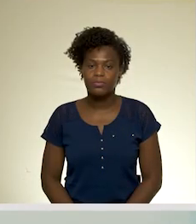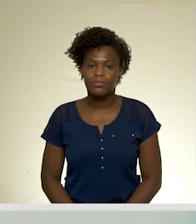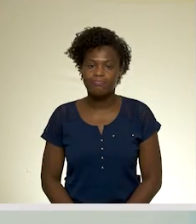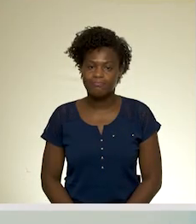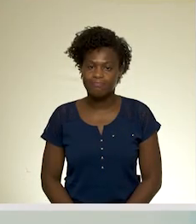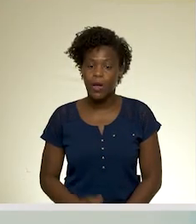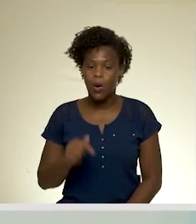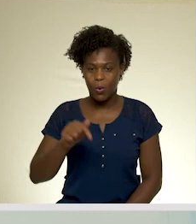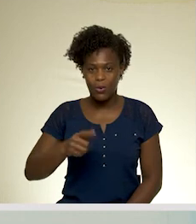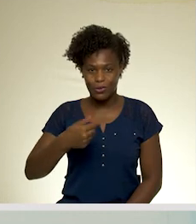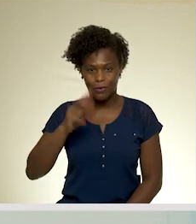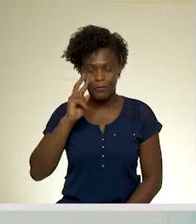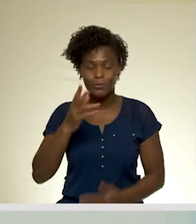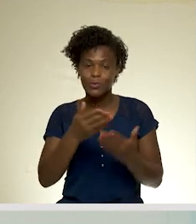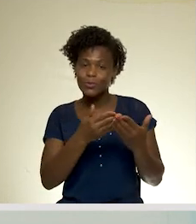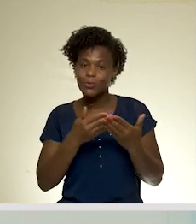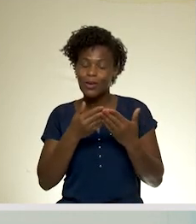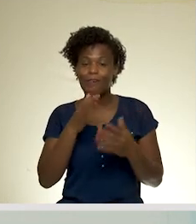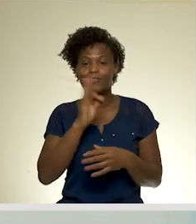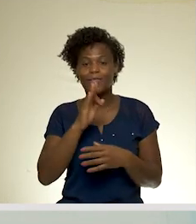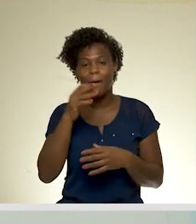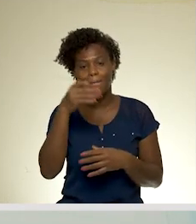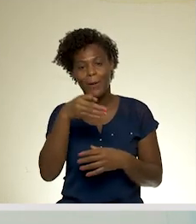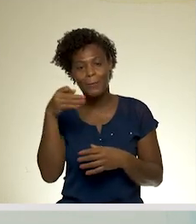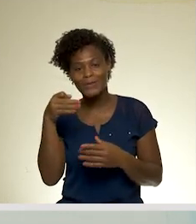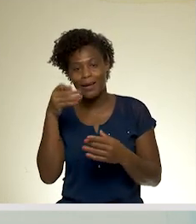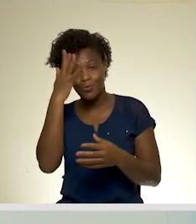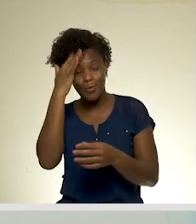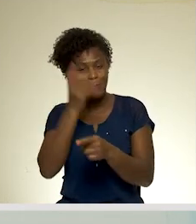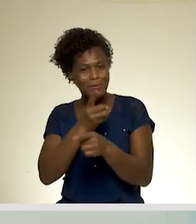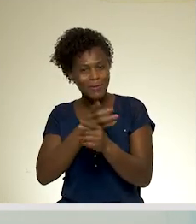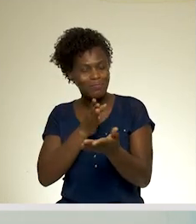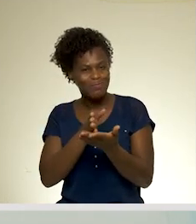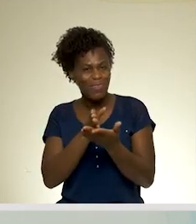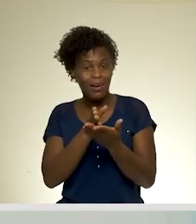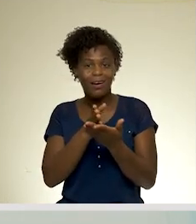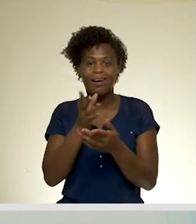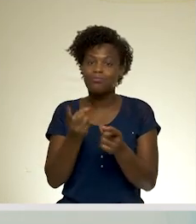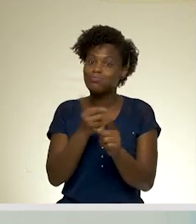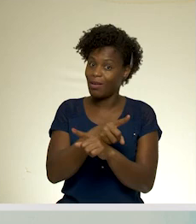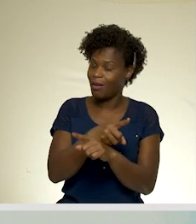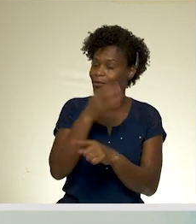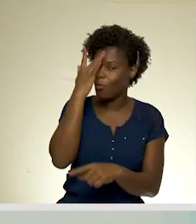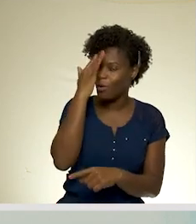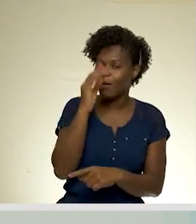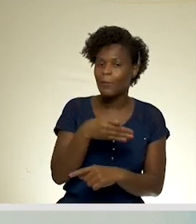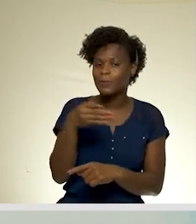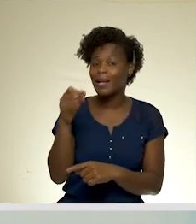Hoje vimos o estudo da função de proporcionalidade inversa. Vimos o conceito,